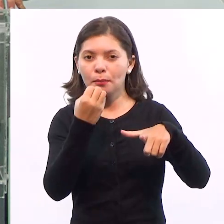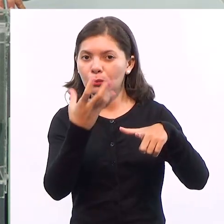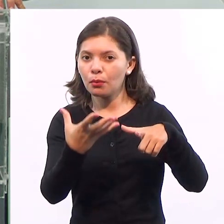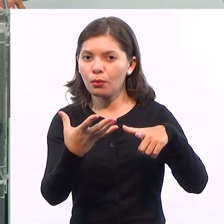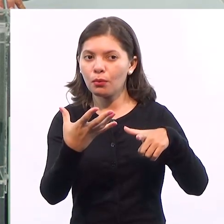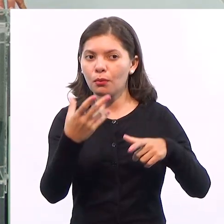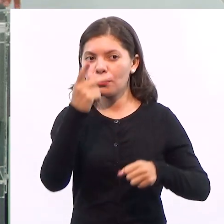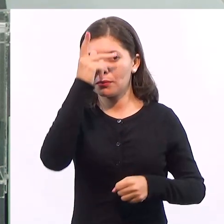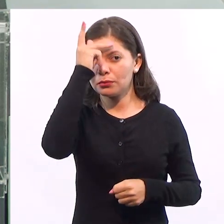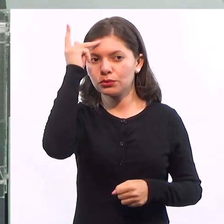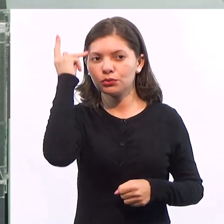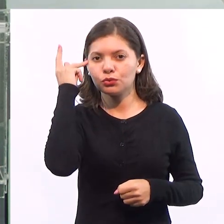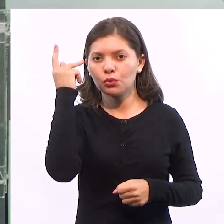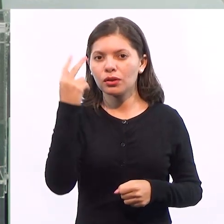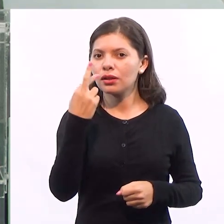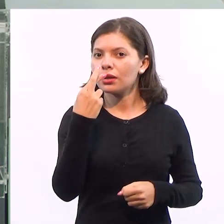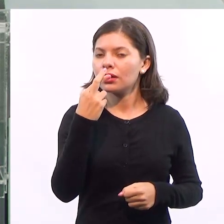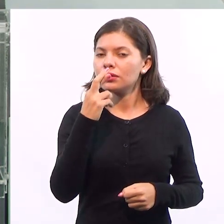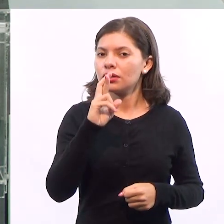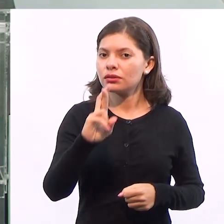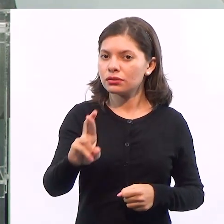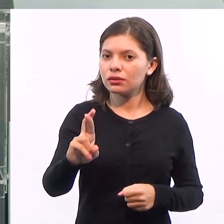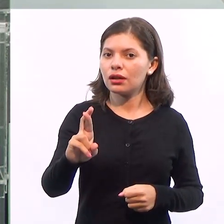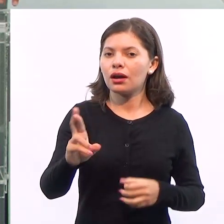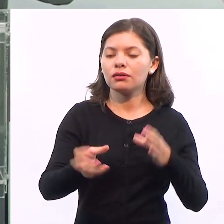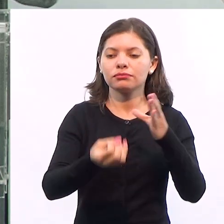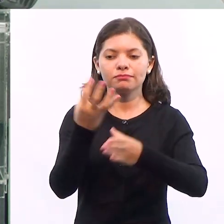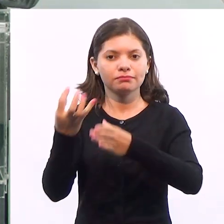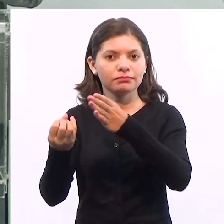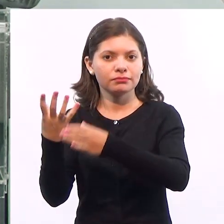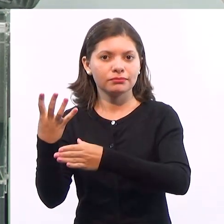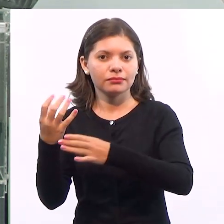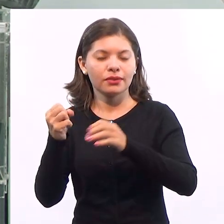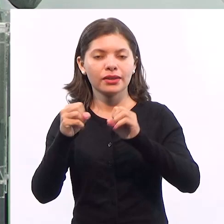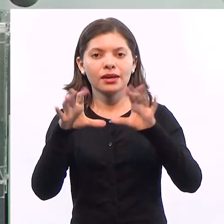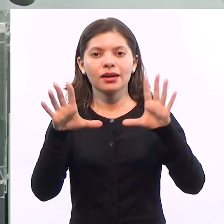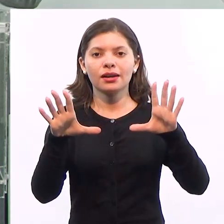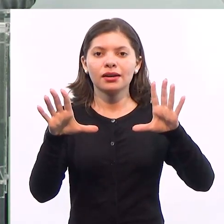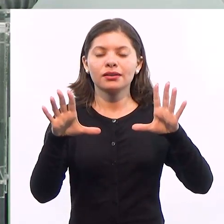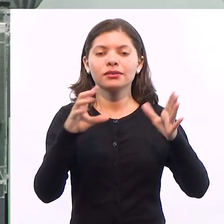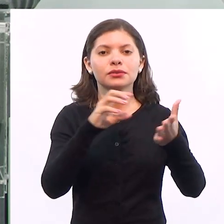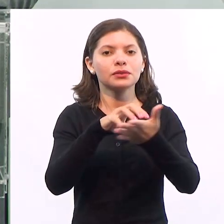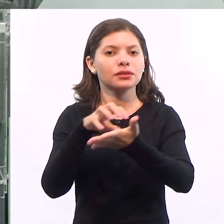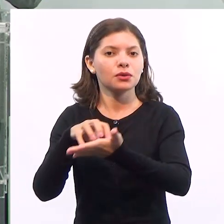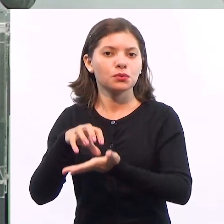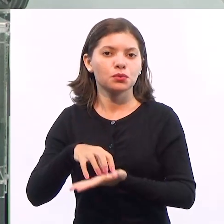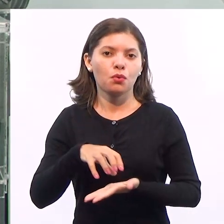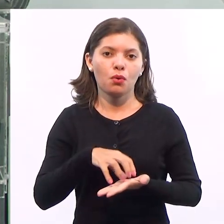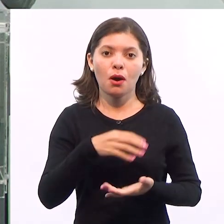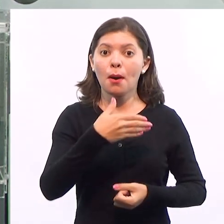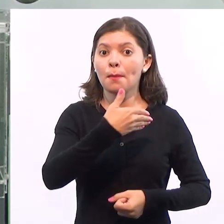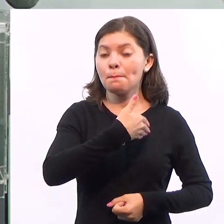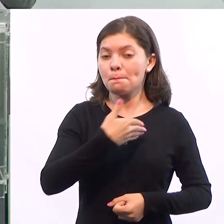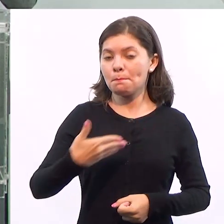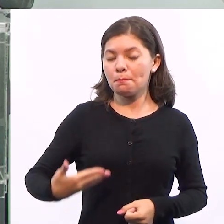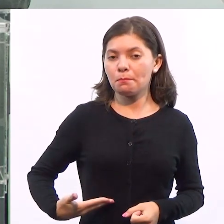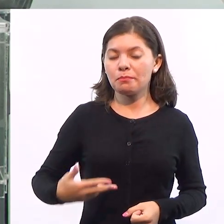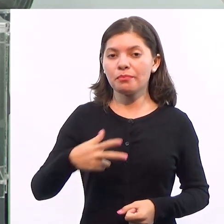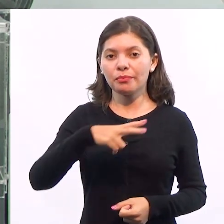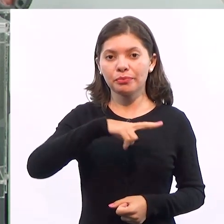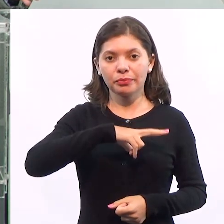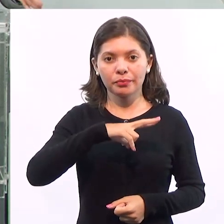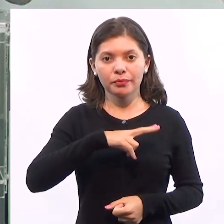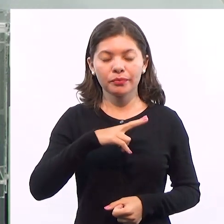ser agradável para que ela traga mais resultados, para que ela produza mais e, é claro, as organizações, sejam elas públicas